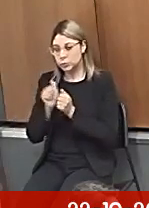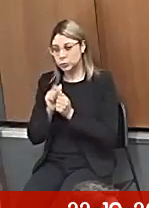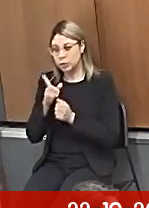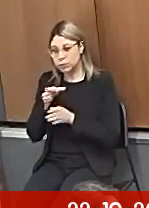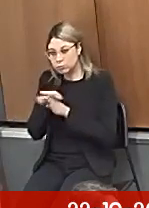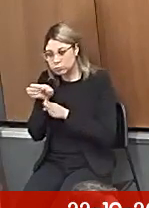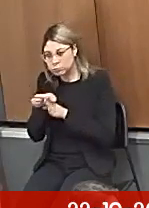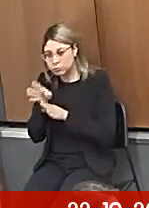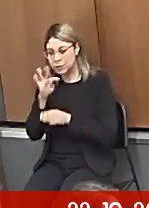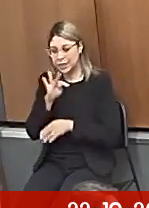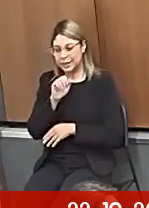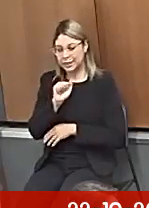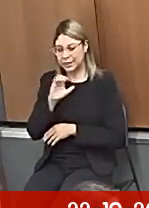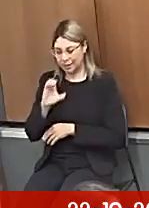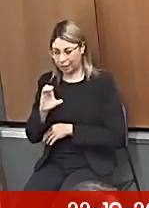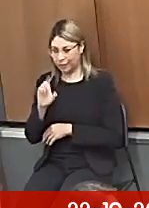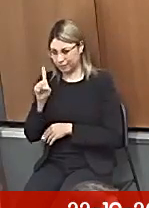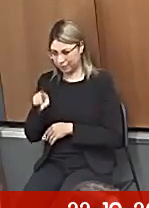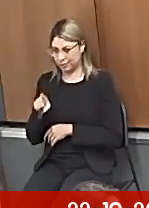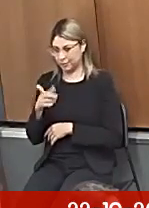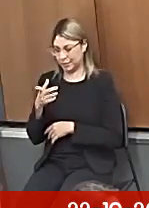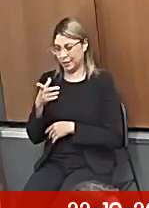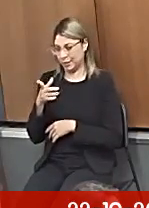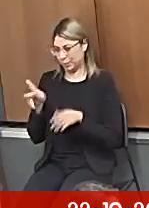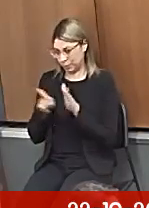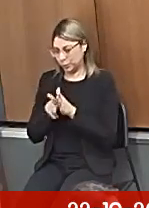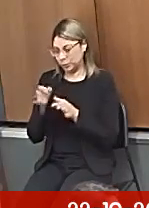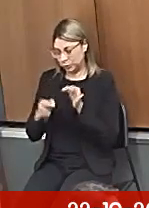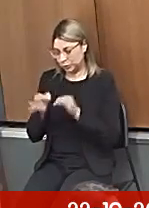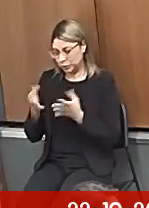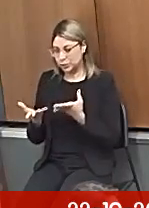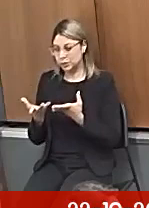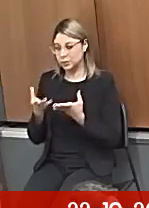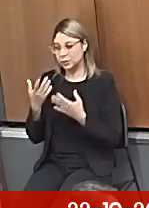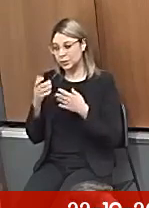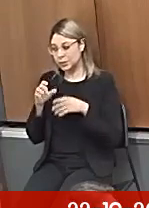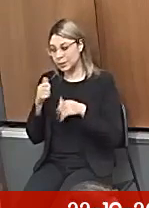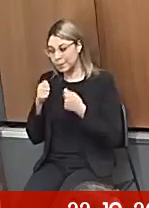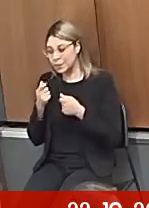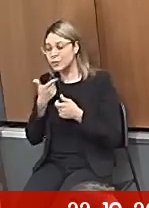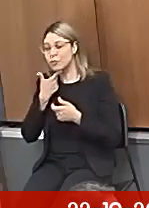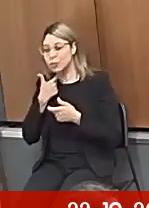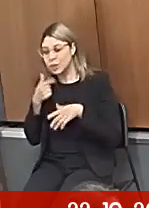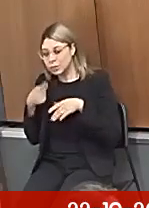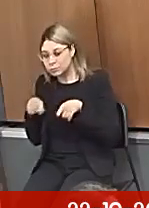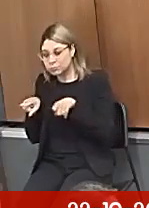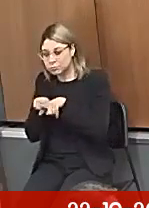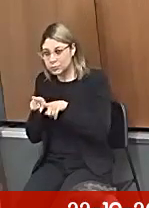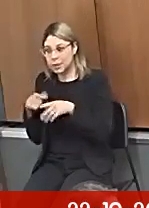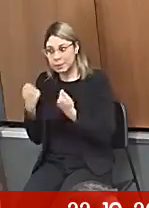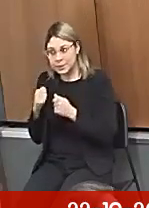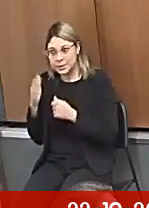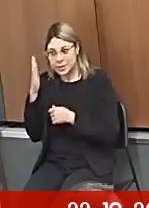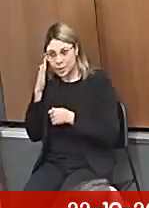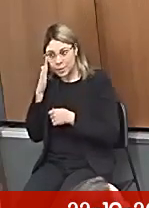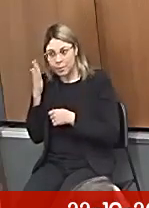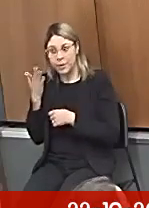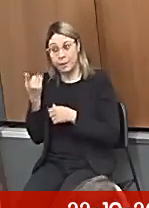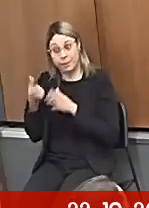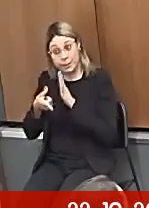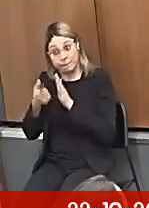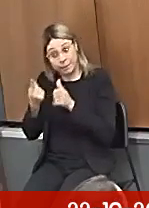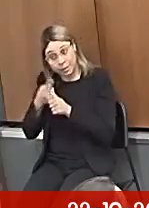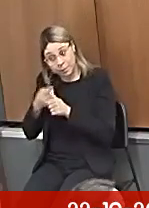TAC depende de uma concordância de vontades, de um acordo de vontades. Então, a gente precisaria ouvir previamente o